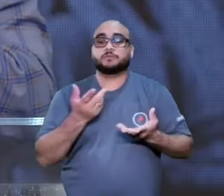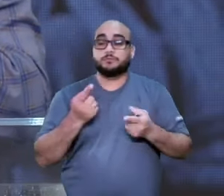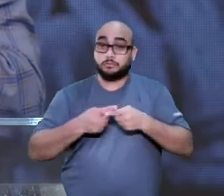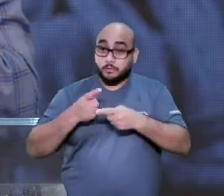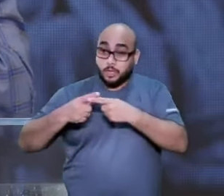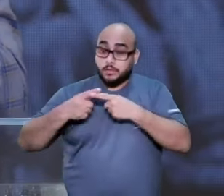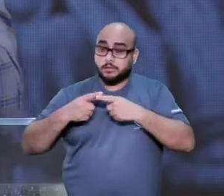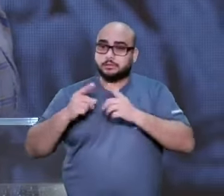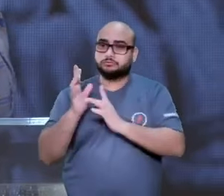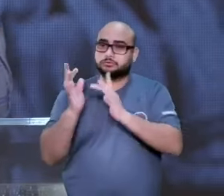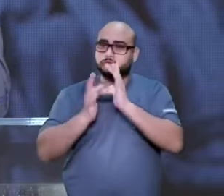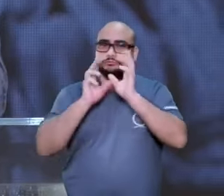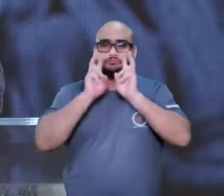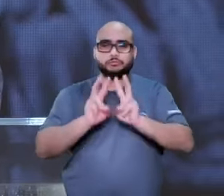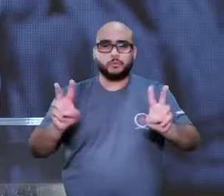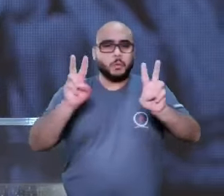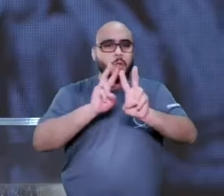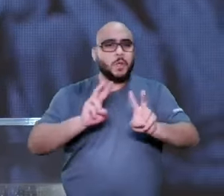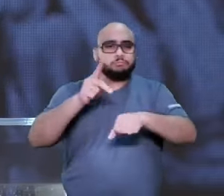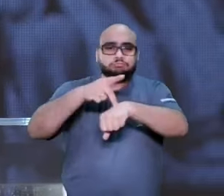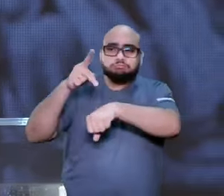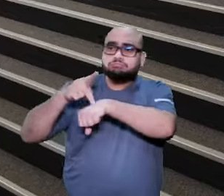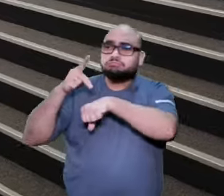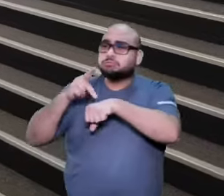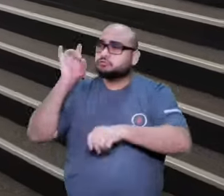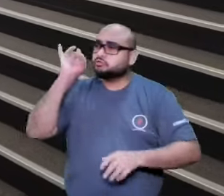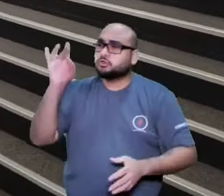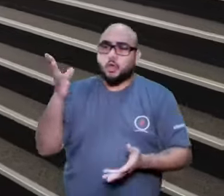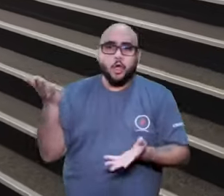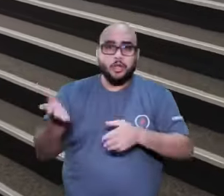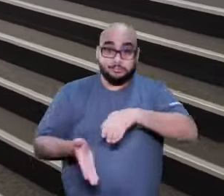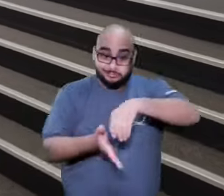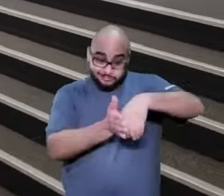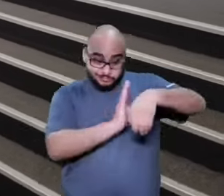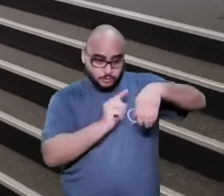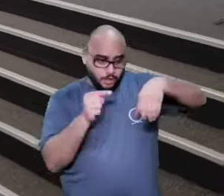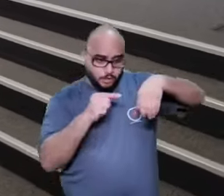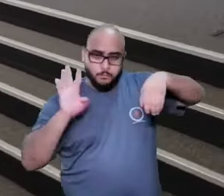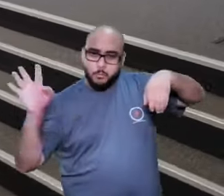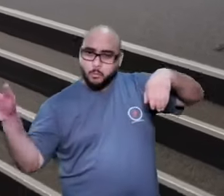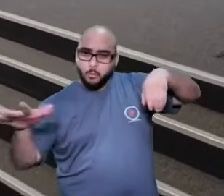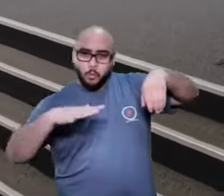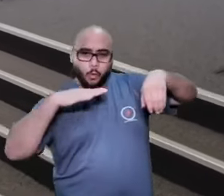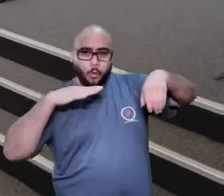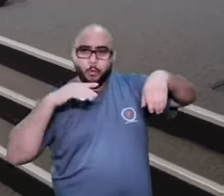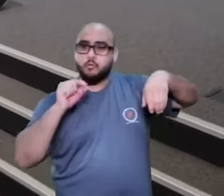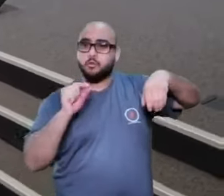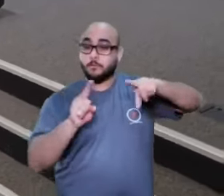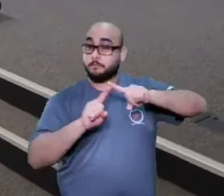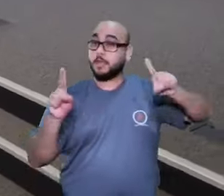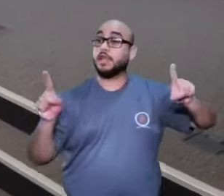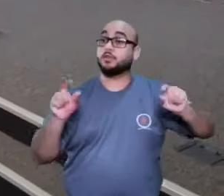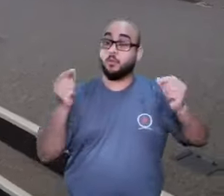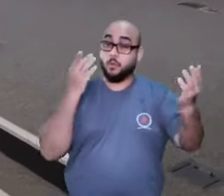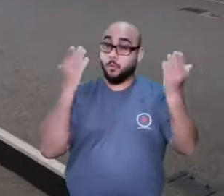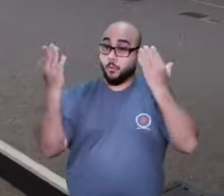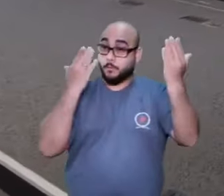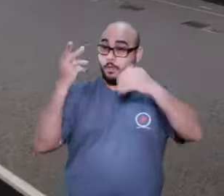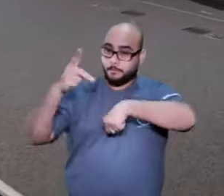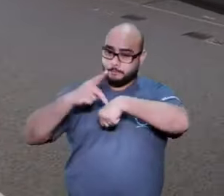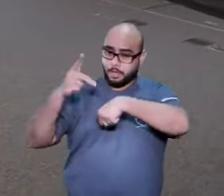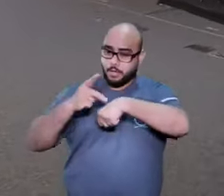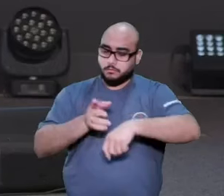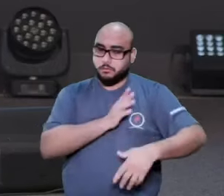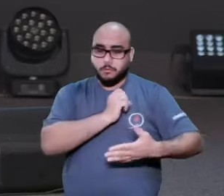de Jesus a pedra não está apenas na porta do sepulcro mas a pedra também está no coração de